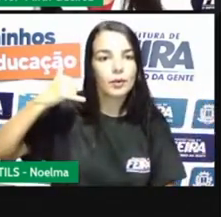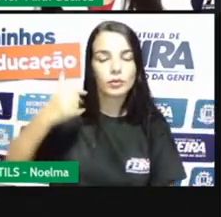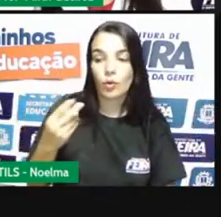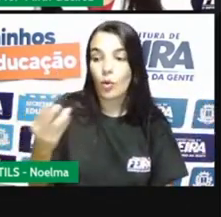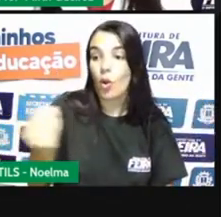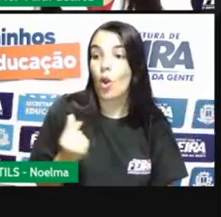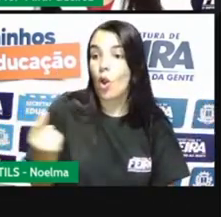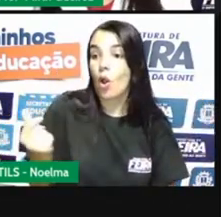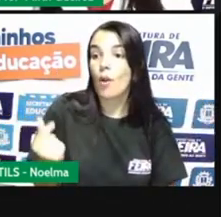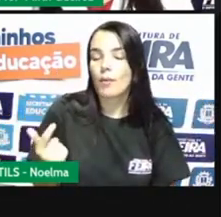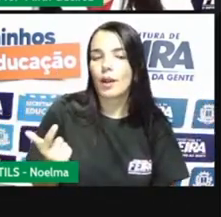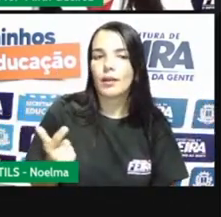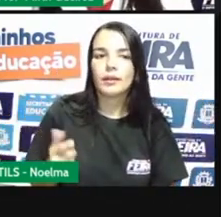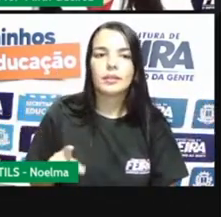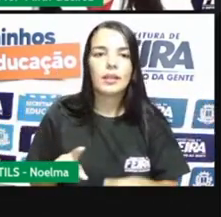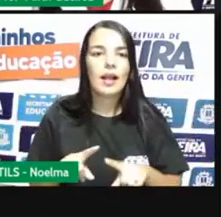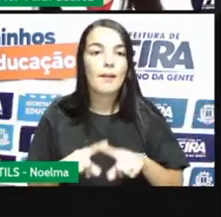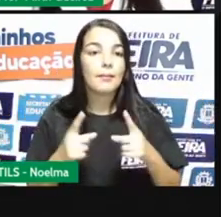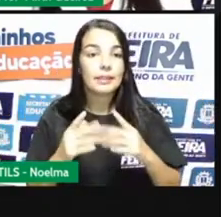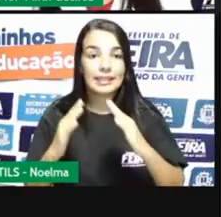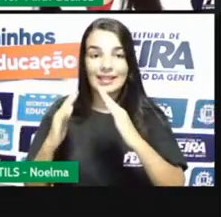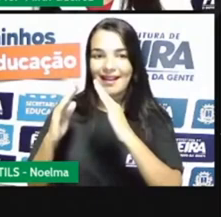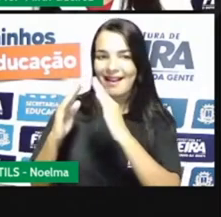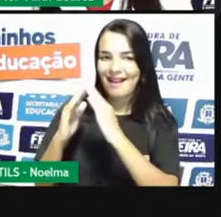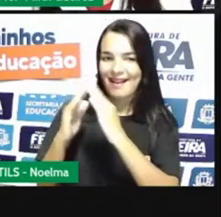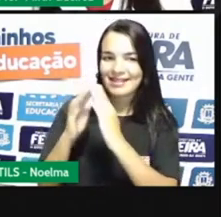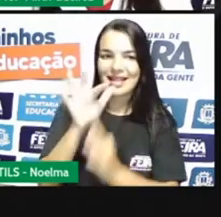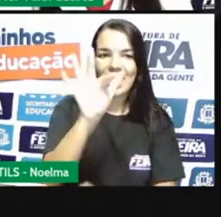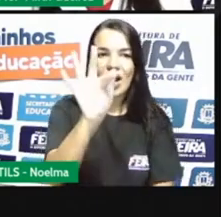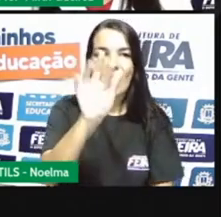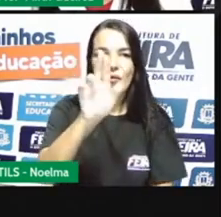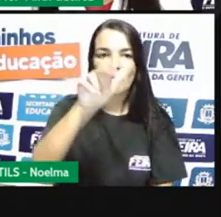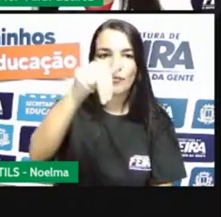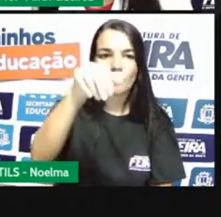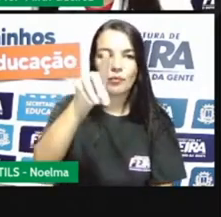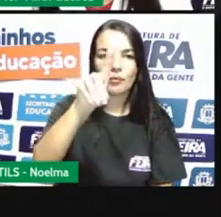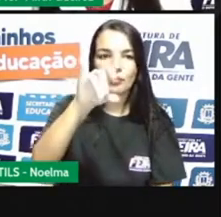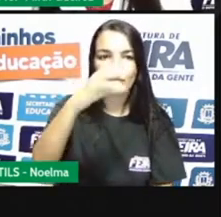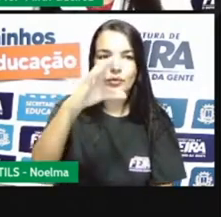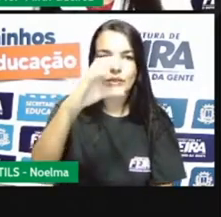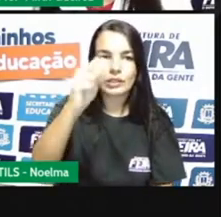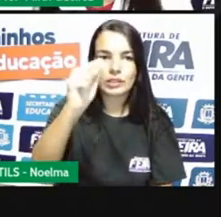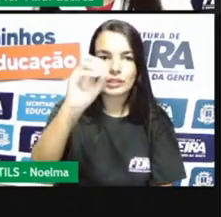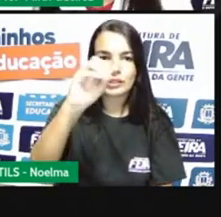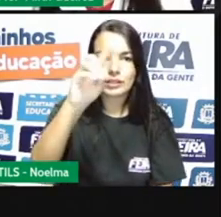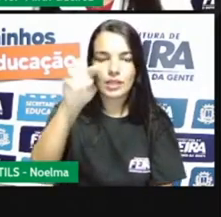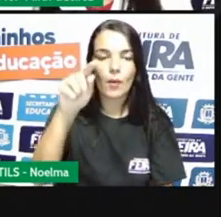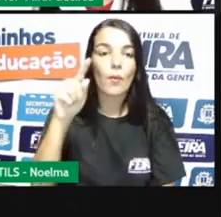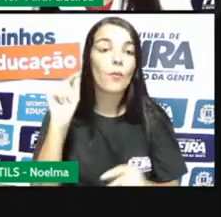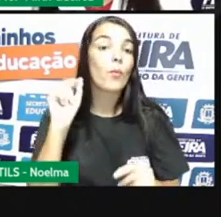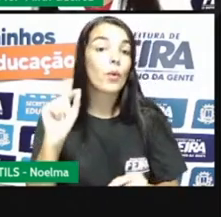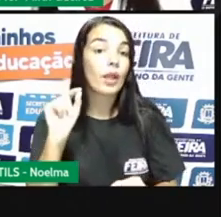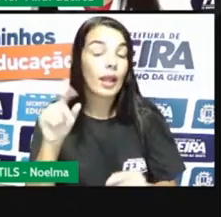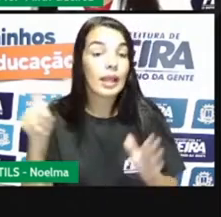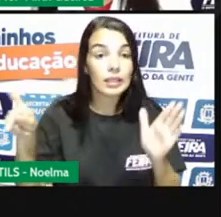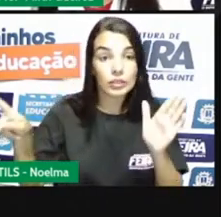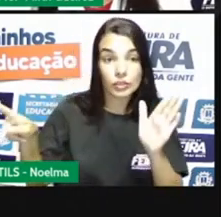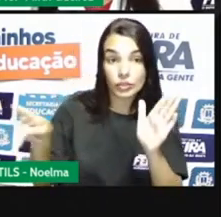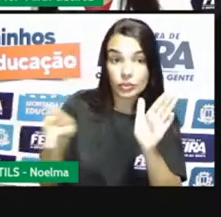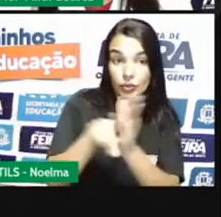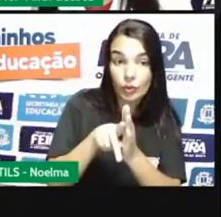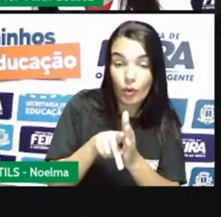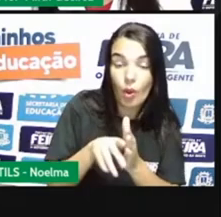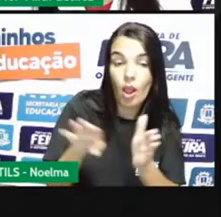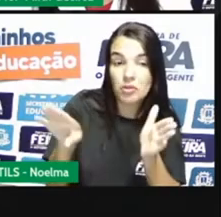Já a casa de punição, para evitar contrabandos, todo o ouro que era encontrado era fundido em